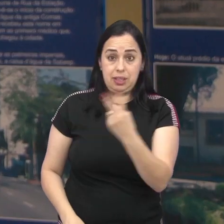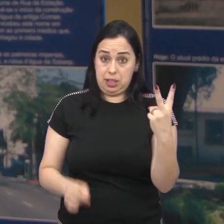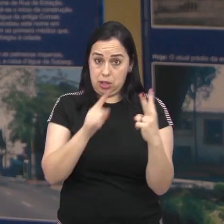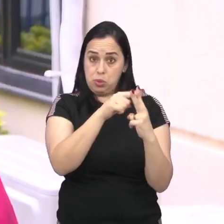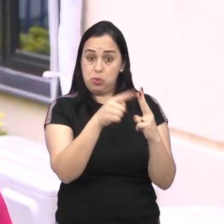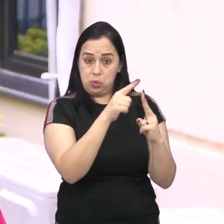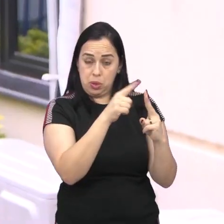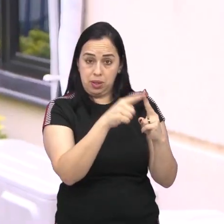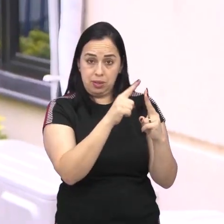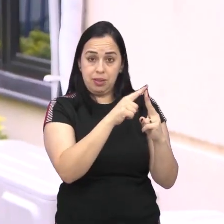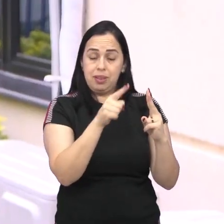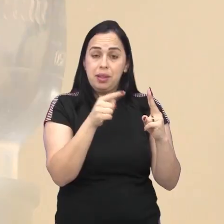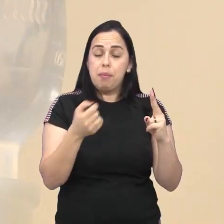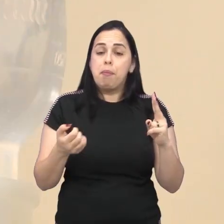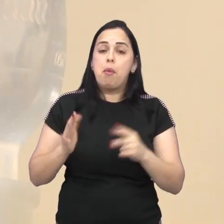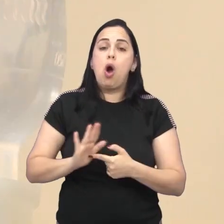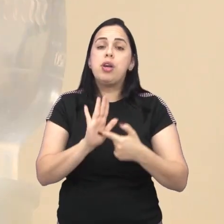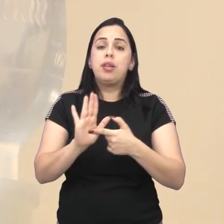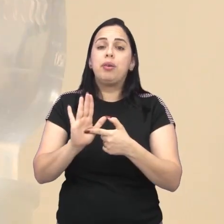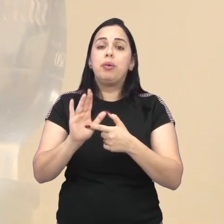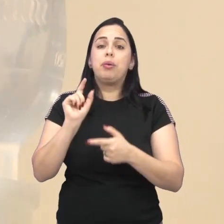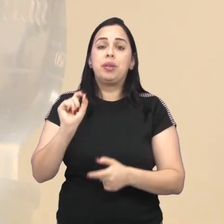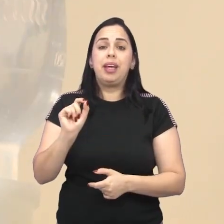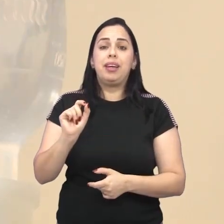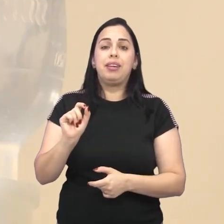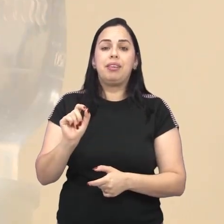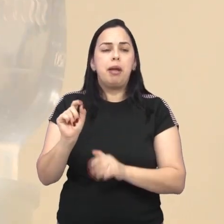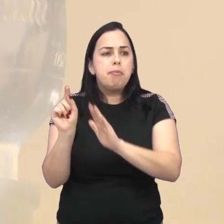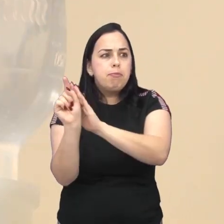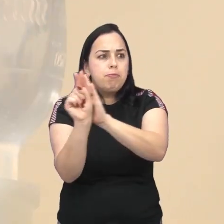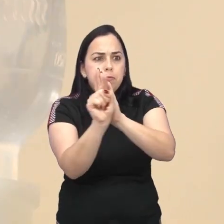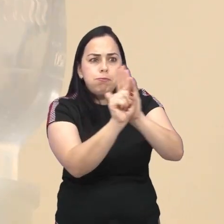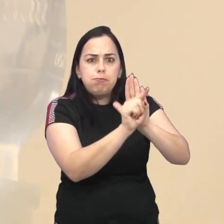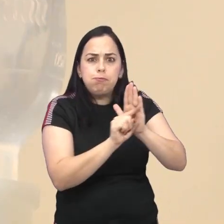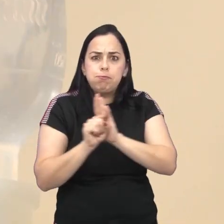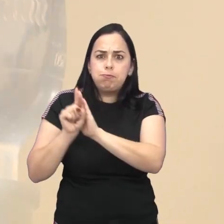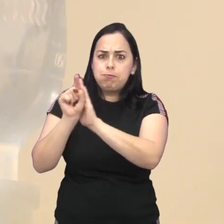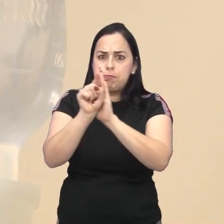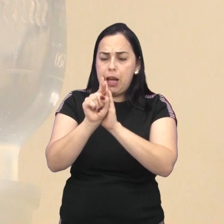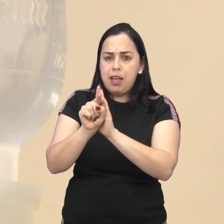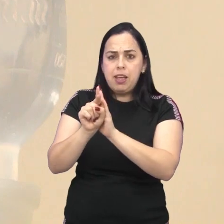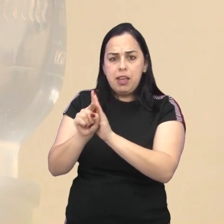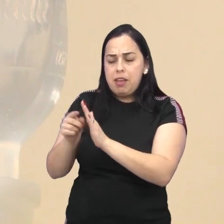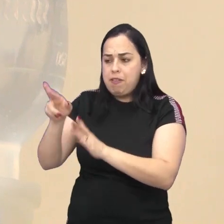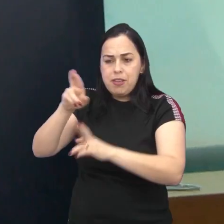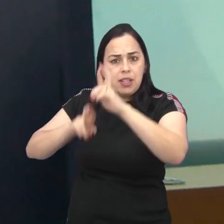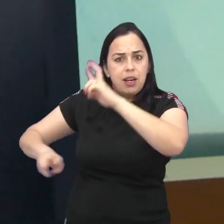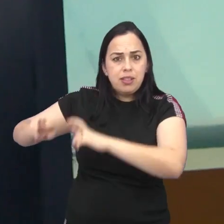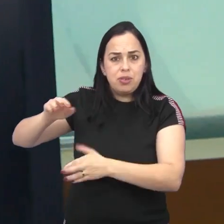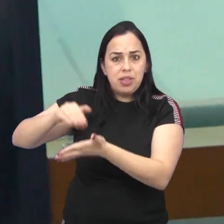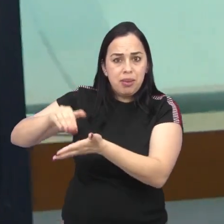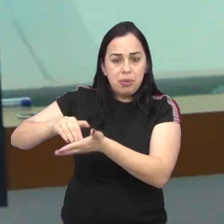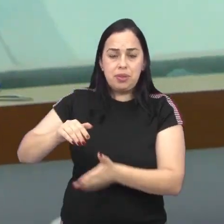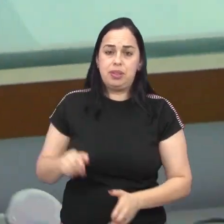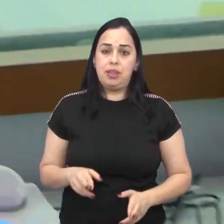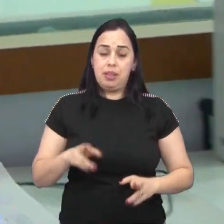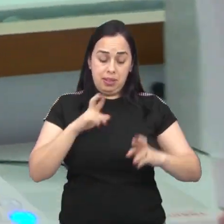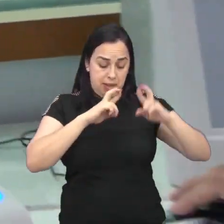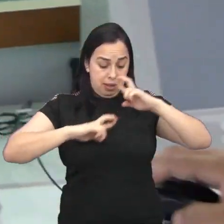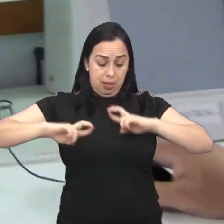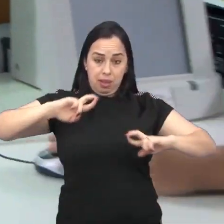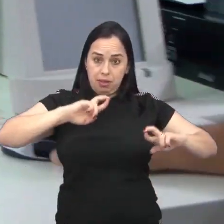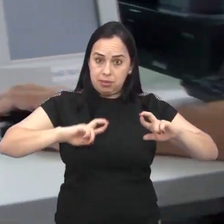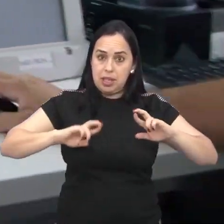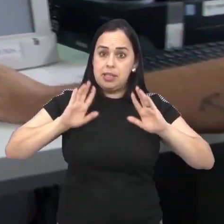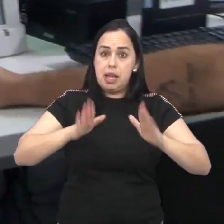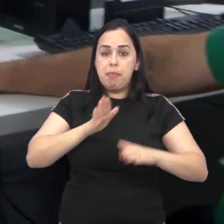o da Renata e o da Nídia indicam a importância do monitoramento constante da saúde. Elas sempre fizeram os